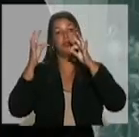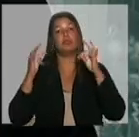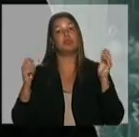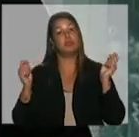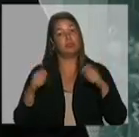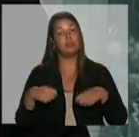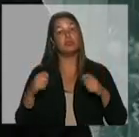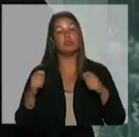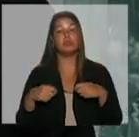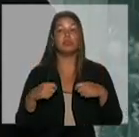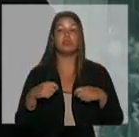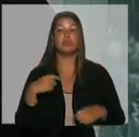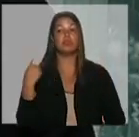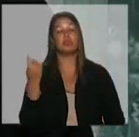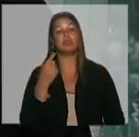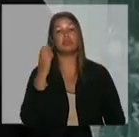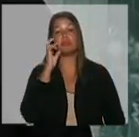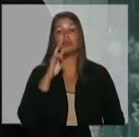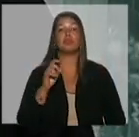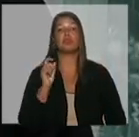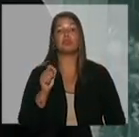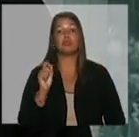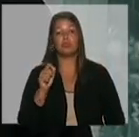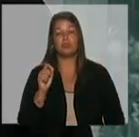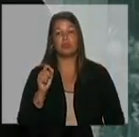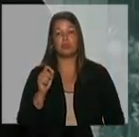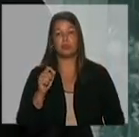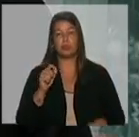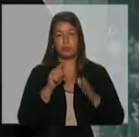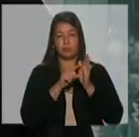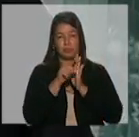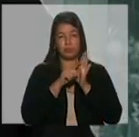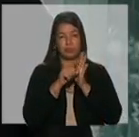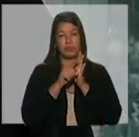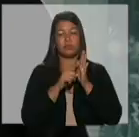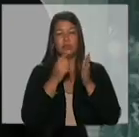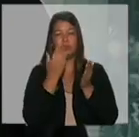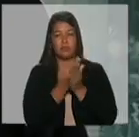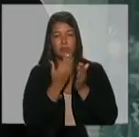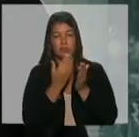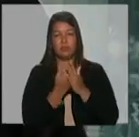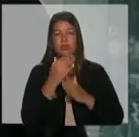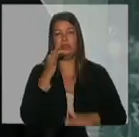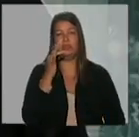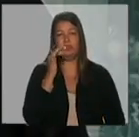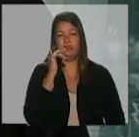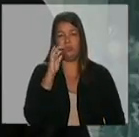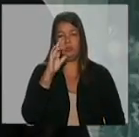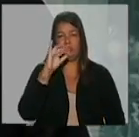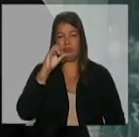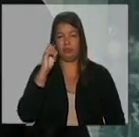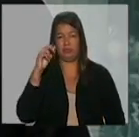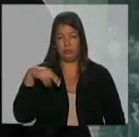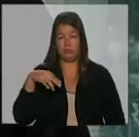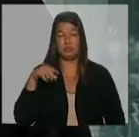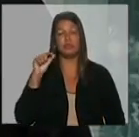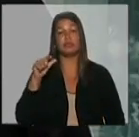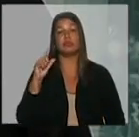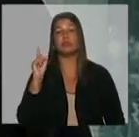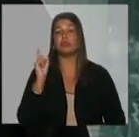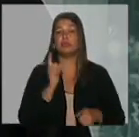bem colocou. O que nós vemos quando a gente analisa esse estudo da Firjan, é